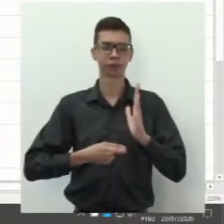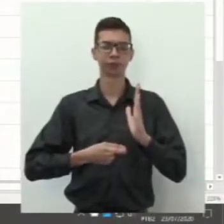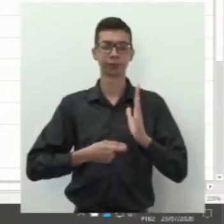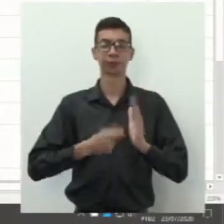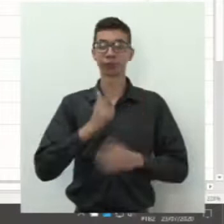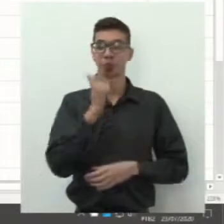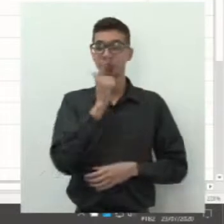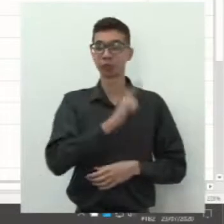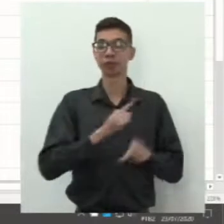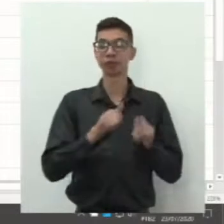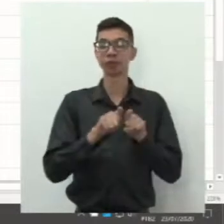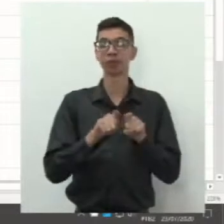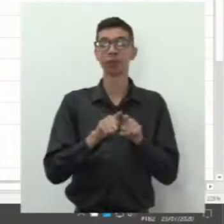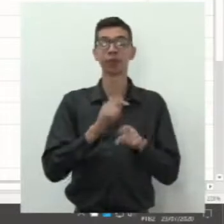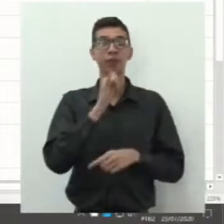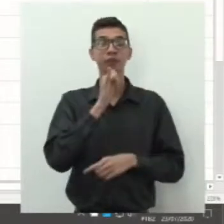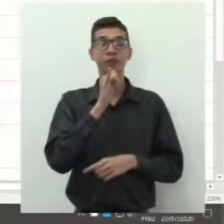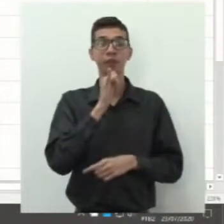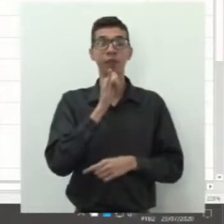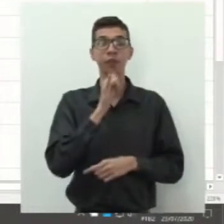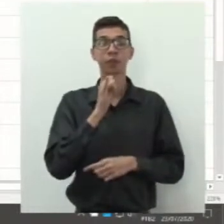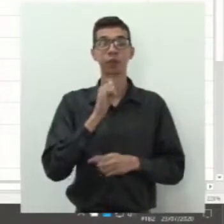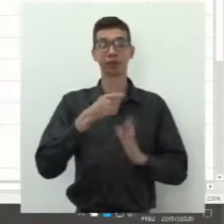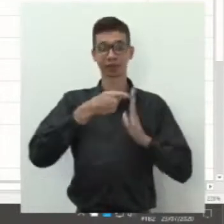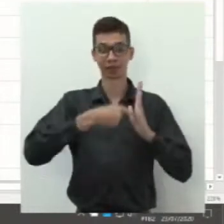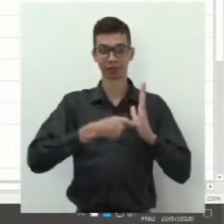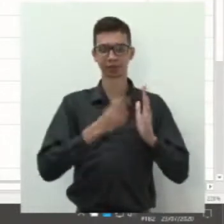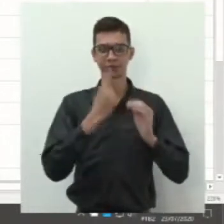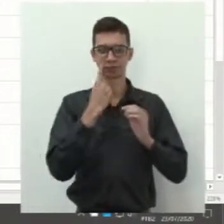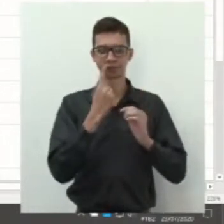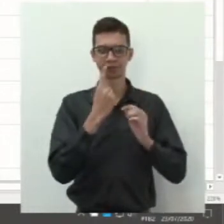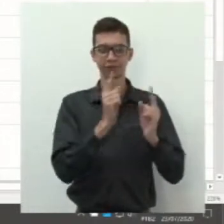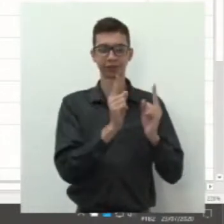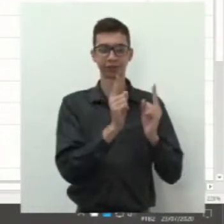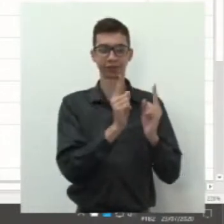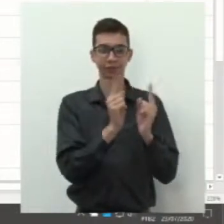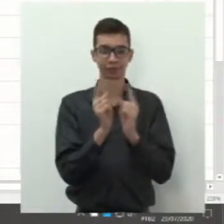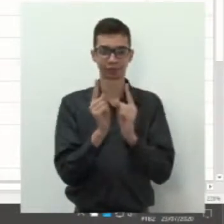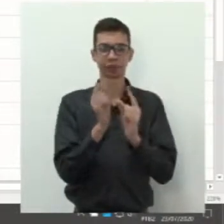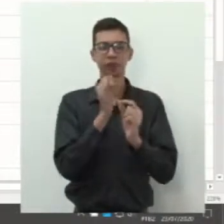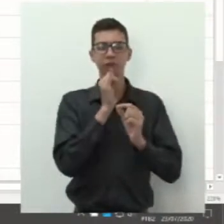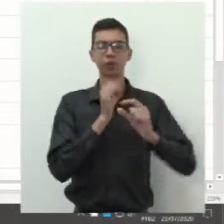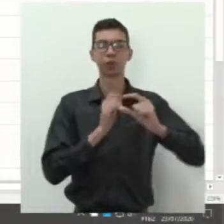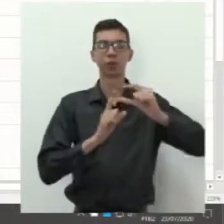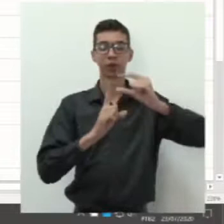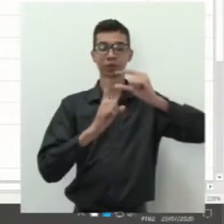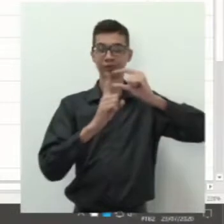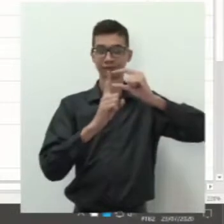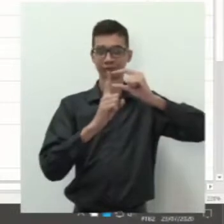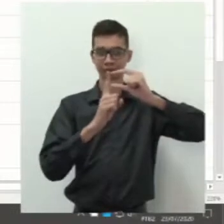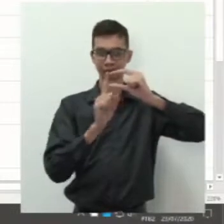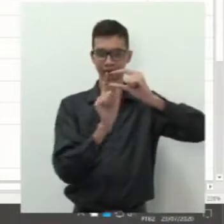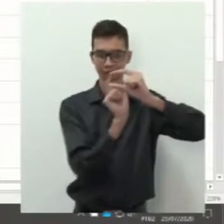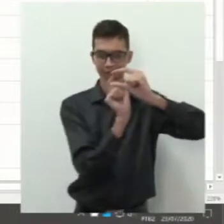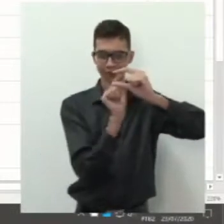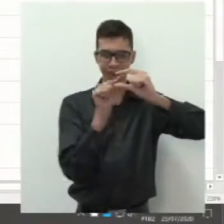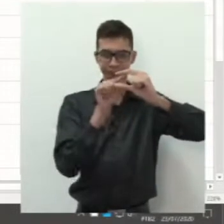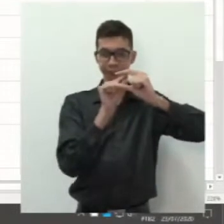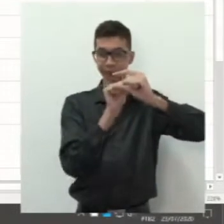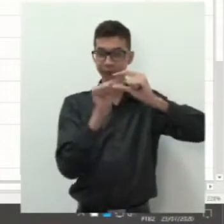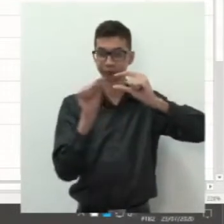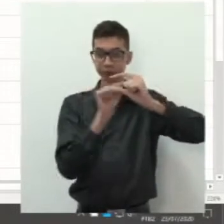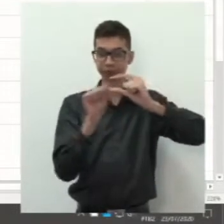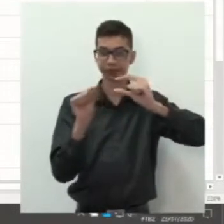consegue centralizar o texto numa célula. Então, ó, eu tô com a célula aqui, ó, setor 1 Taquaritinga. Ela estava aqui,